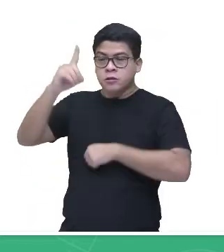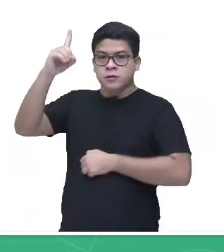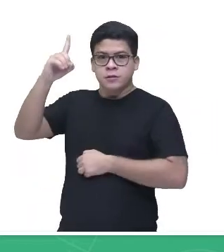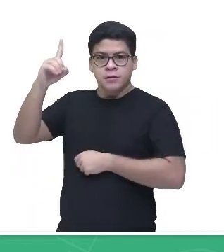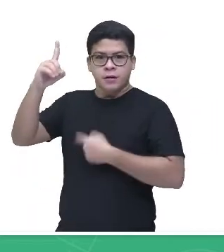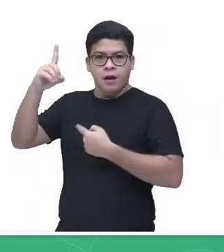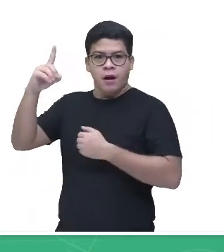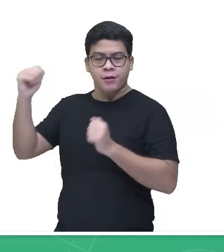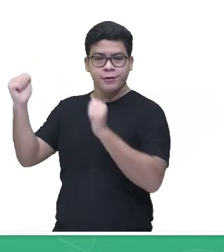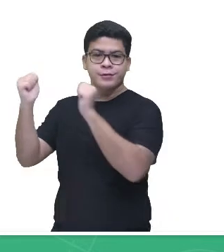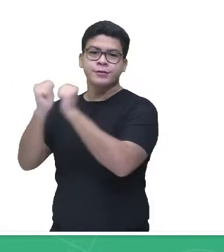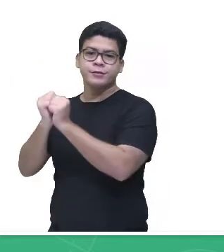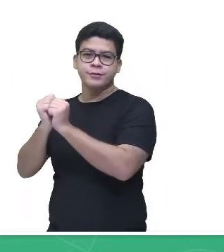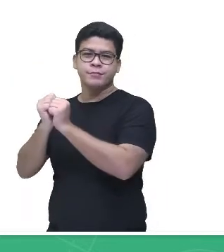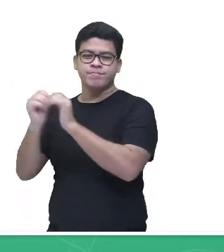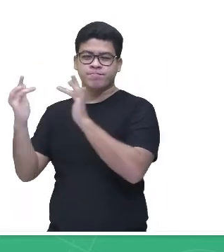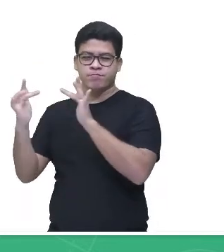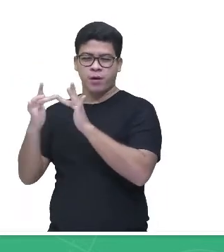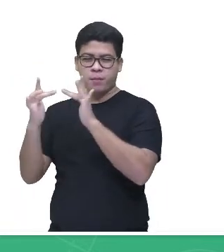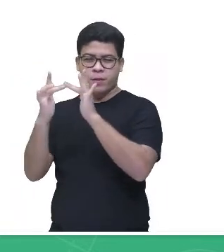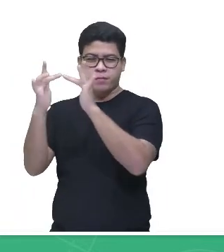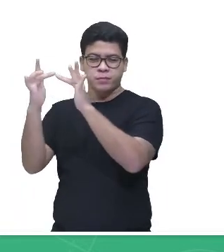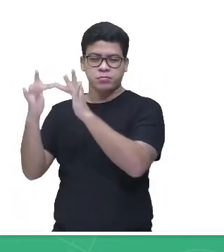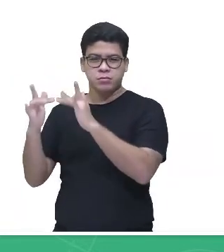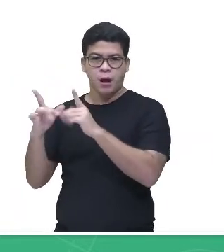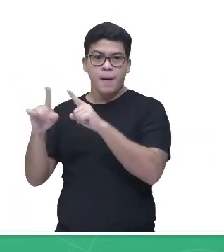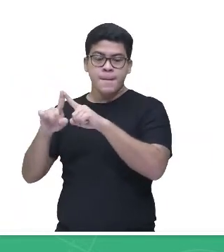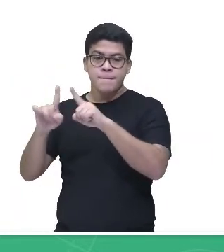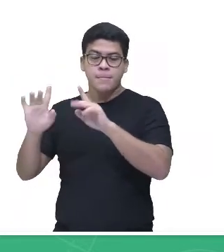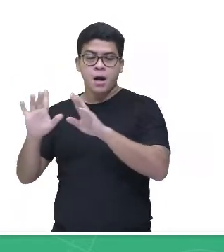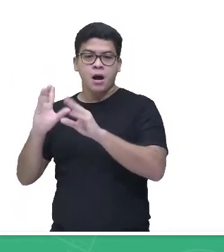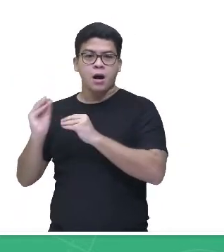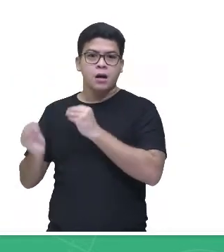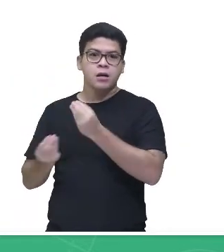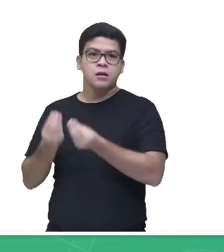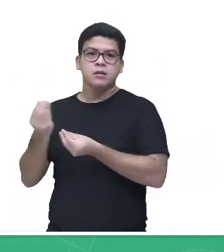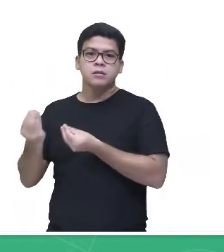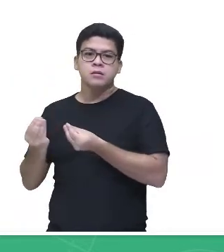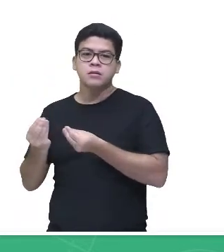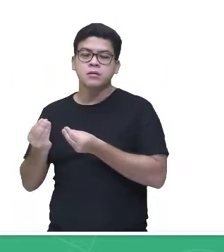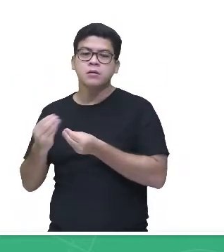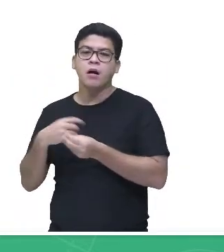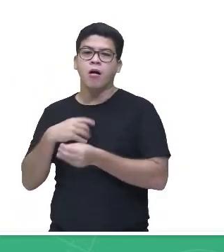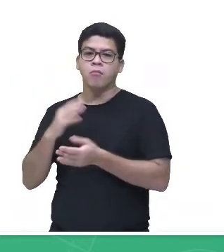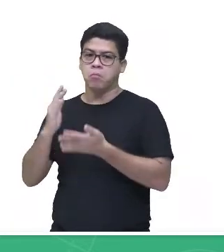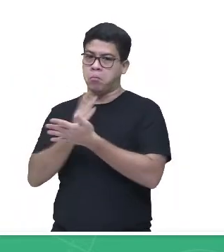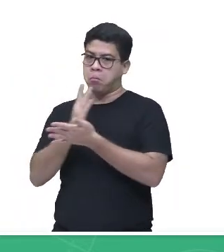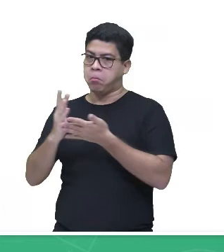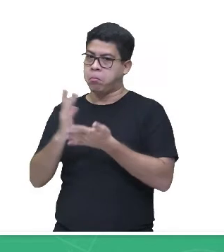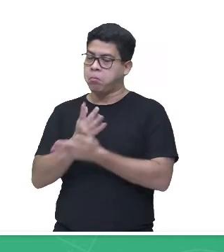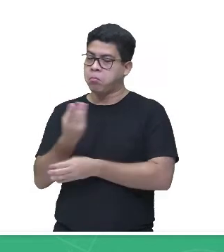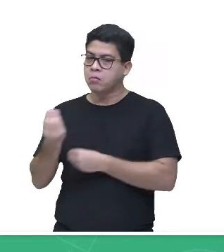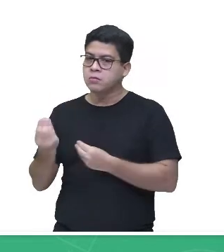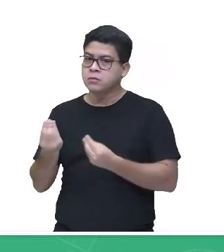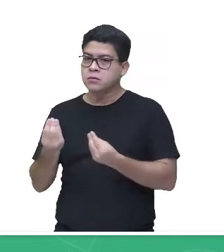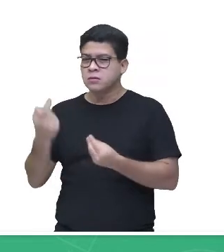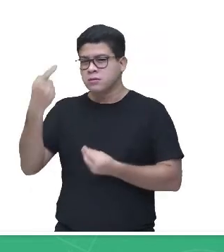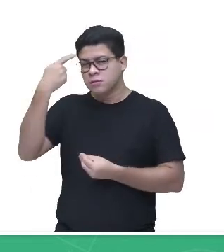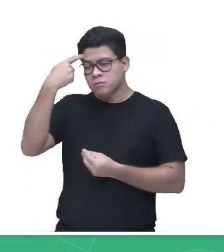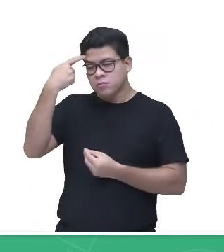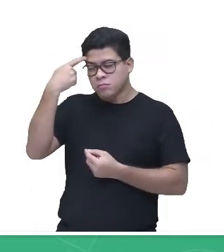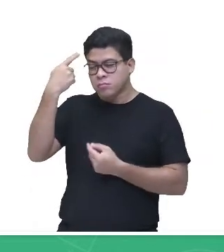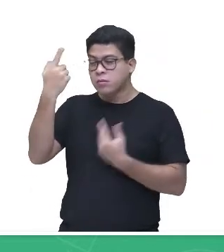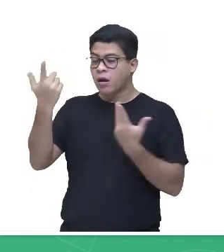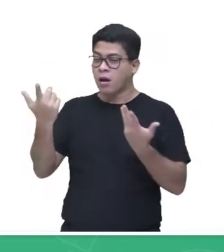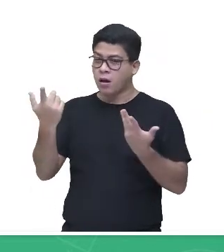ali coladinha com esses ideais. E nesse contexto, através dessas mudanças de pensamento, vão surgir